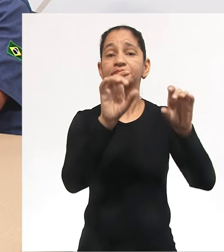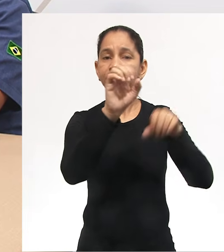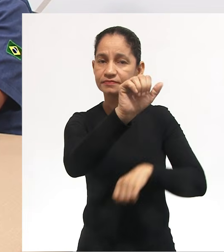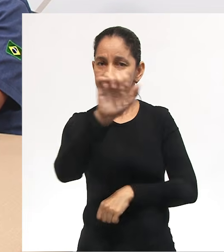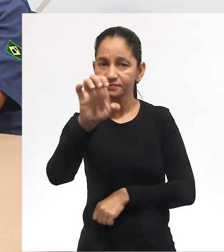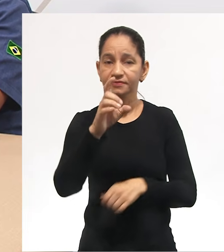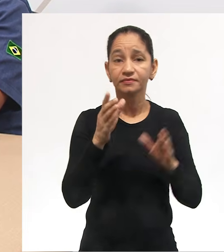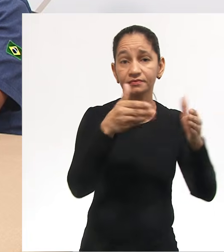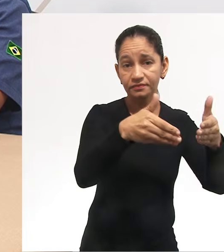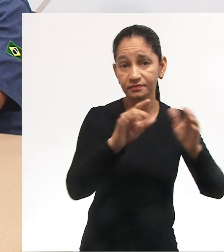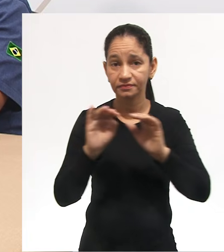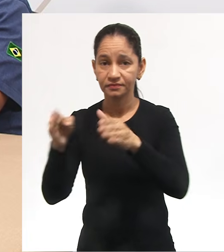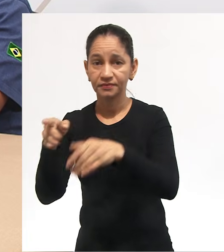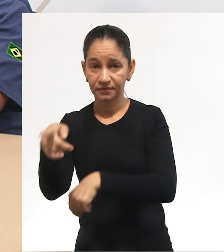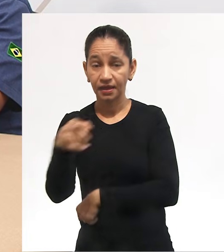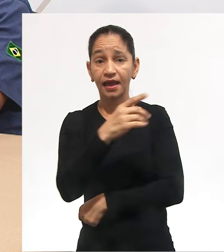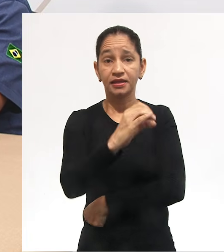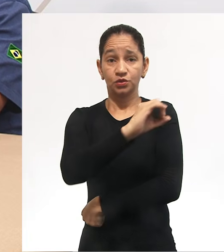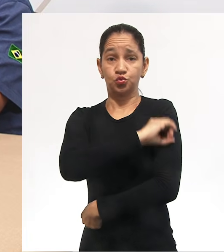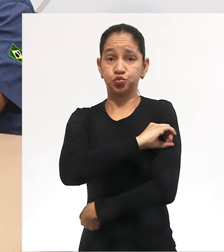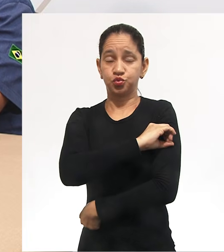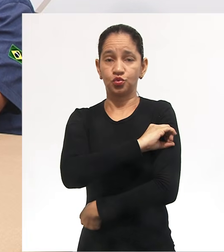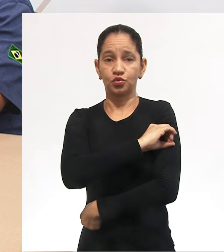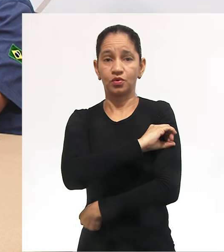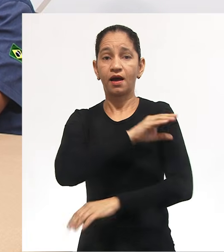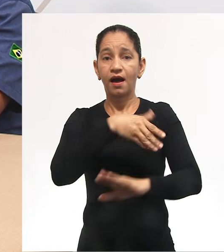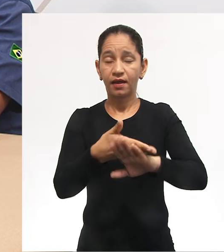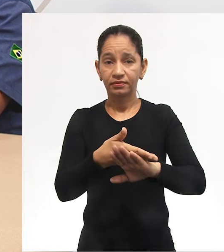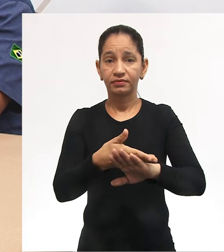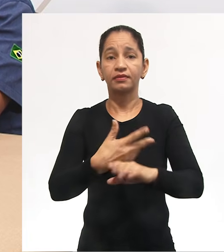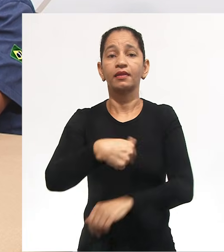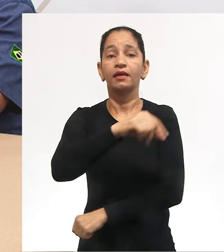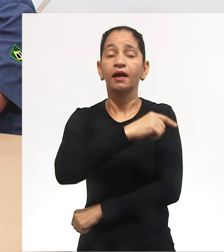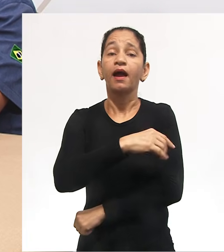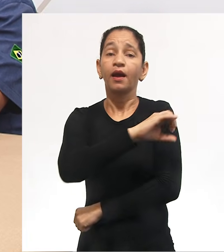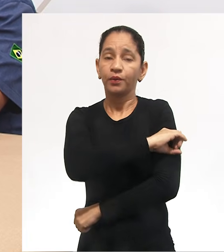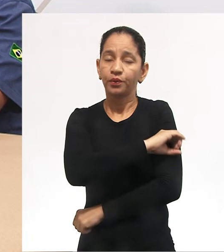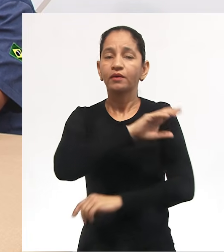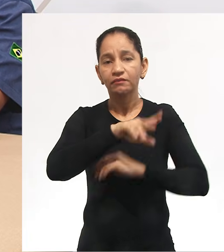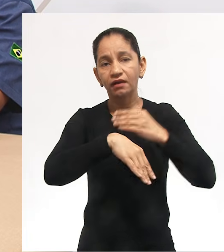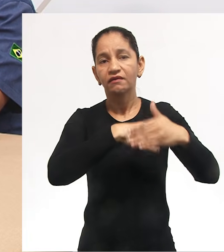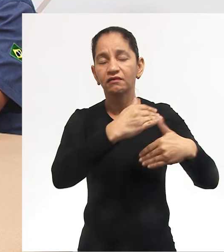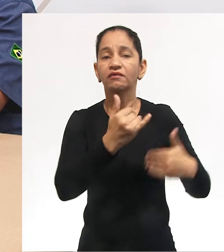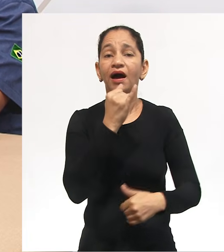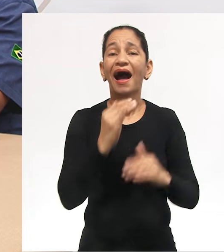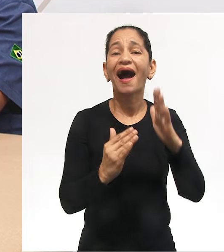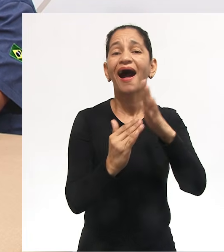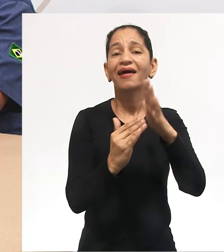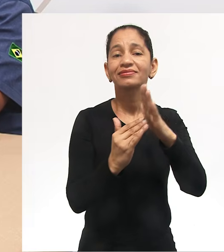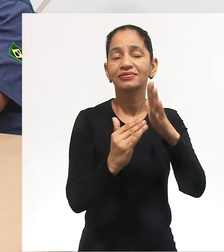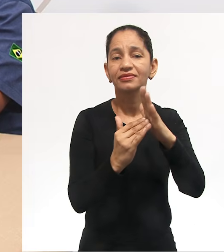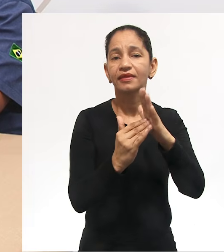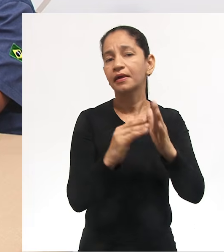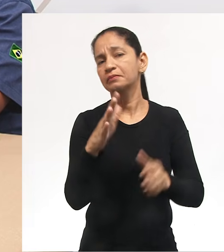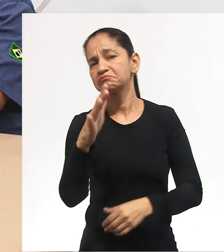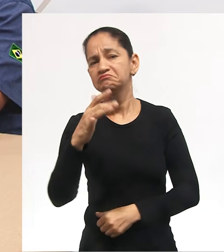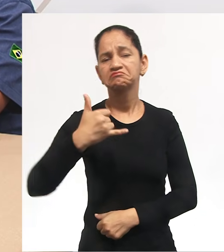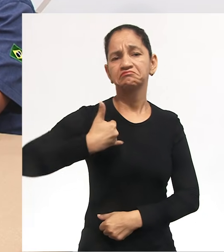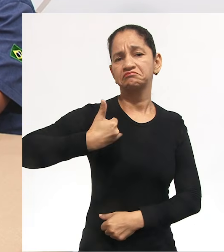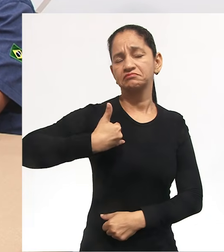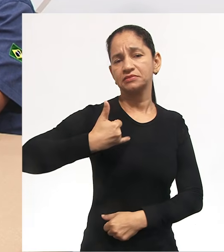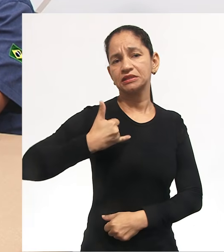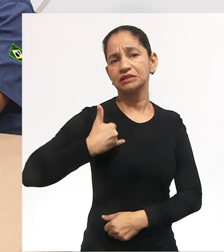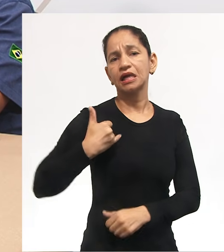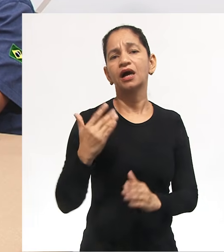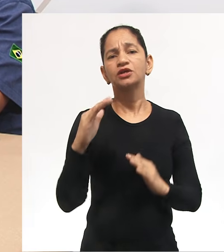2 salas de AEE, que é a sala que atende a creche, pré-1, pré-2, que aí são crianças